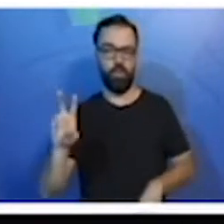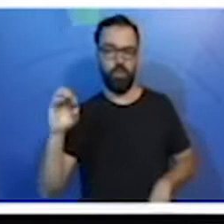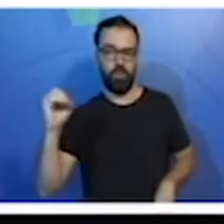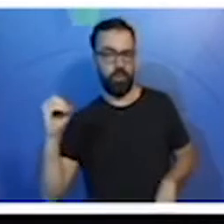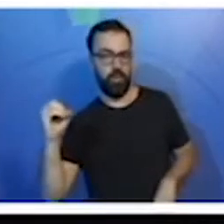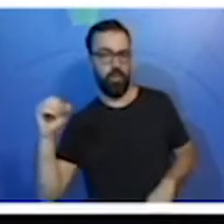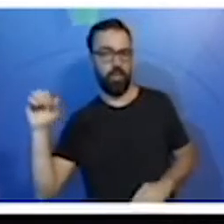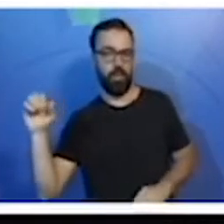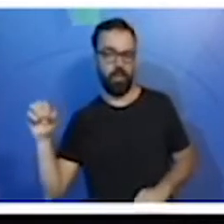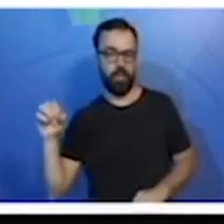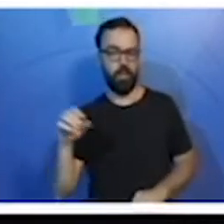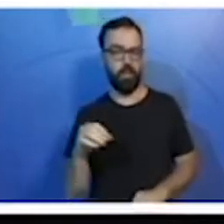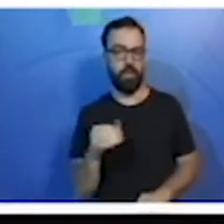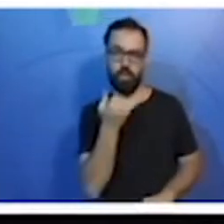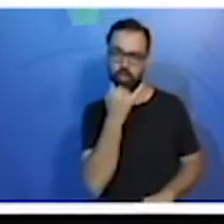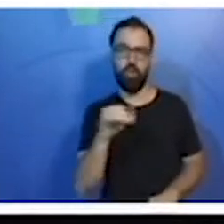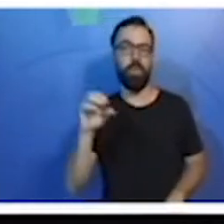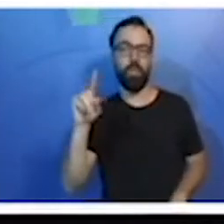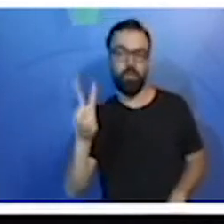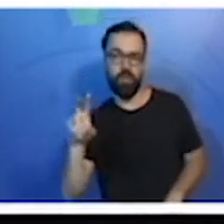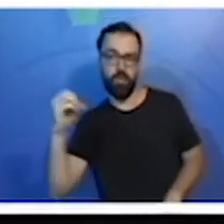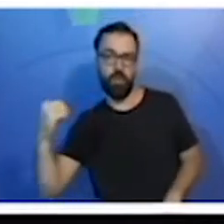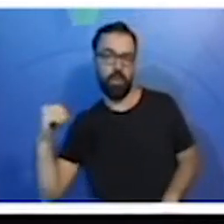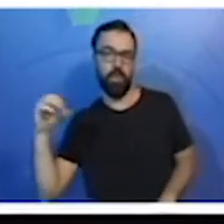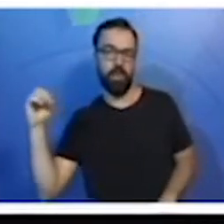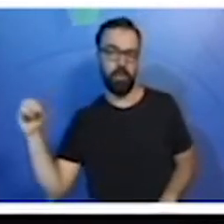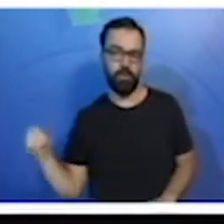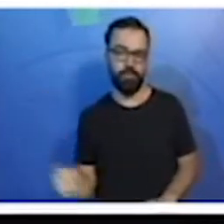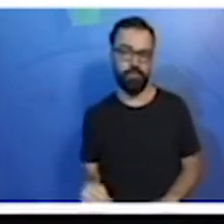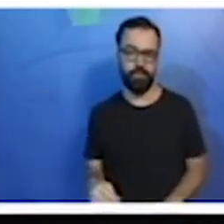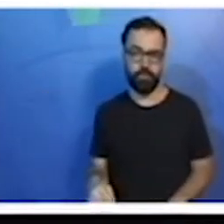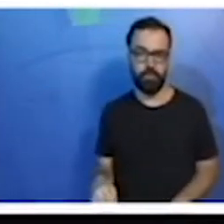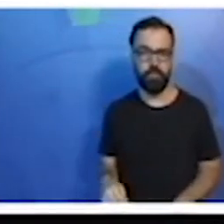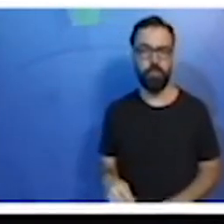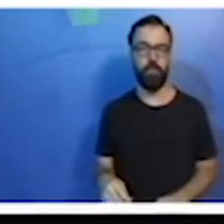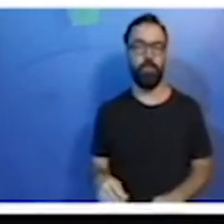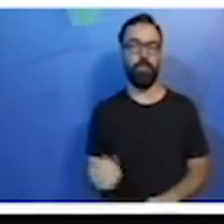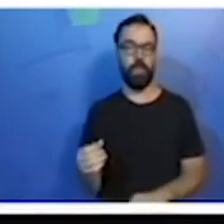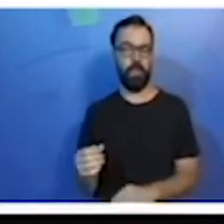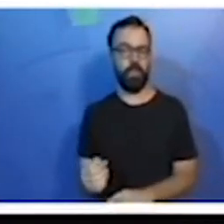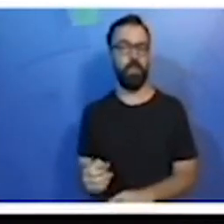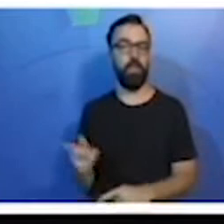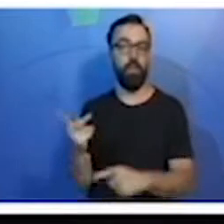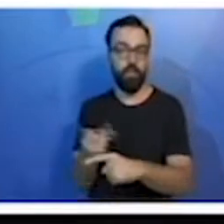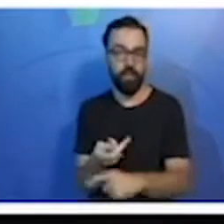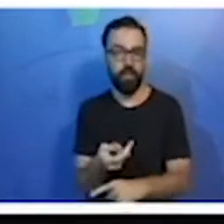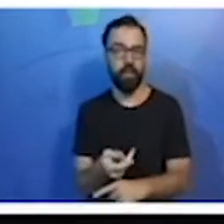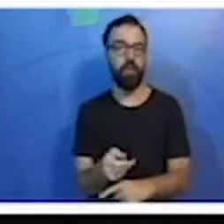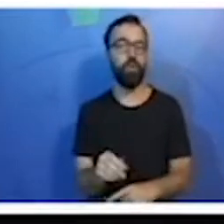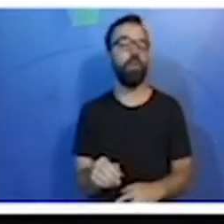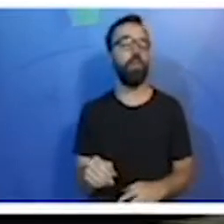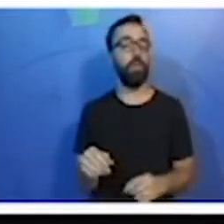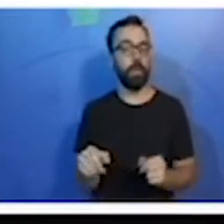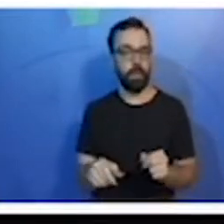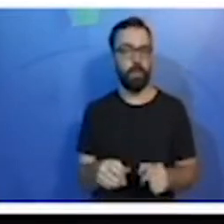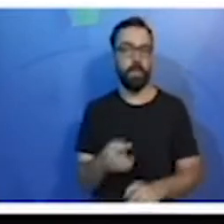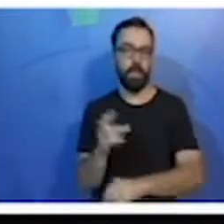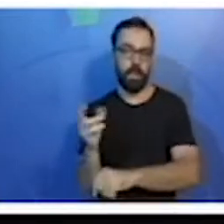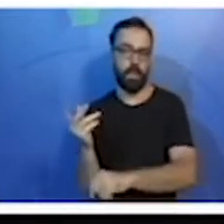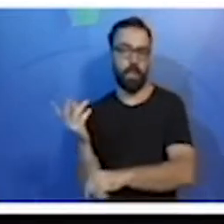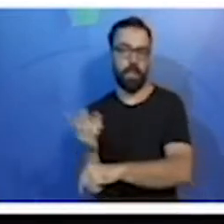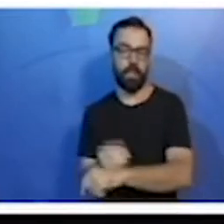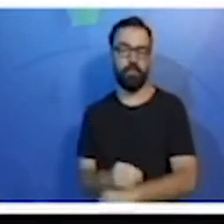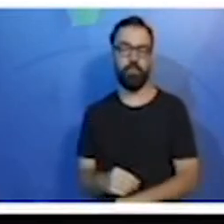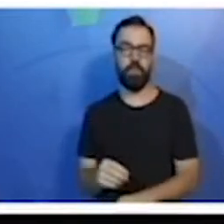em conjunto E é o grande vencedor é aquele que durante o final do dia ou seja terminar de percurso no menor tempo possível na frente dos outros